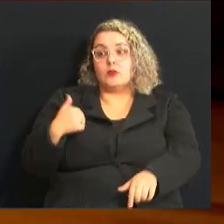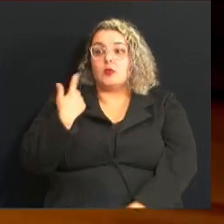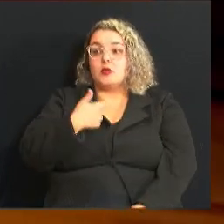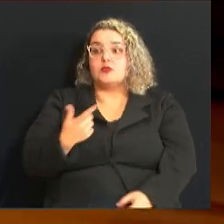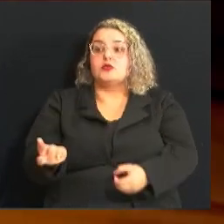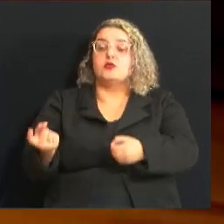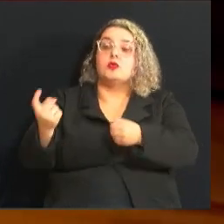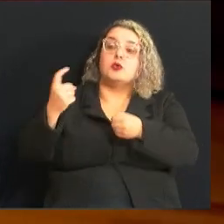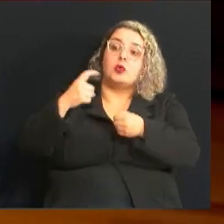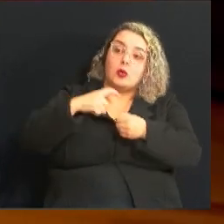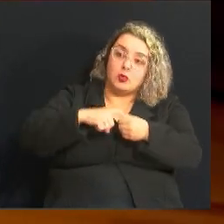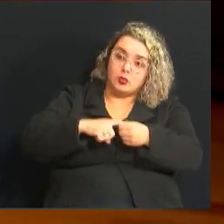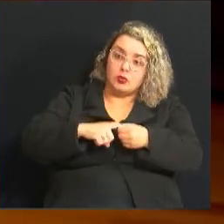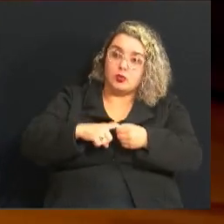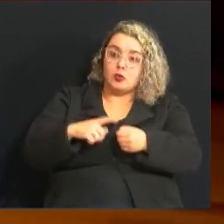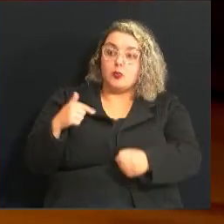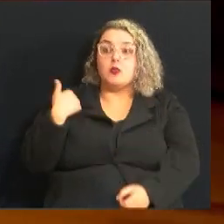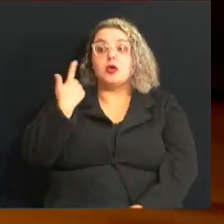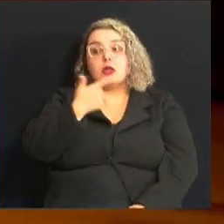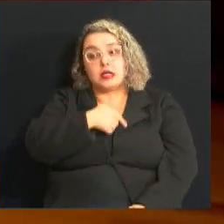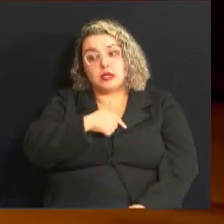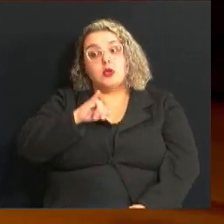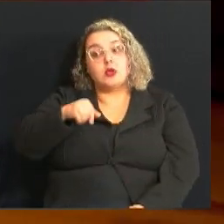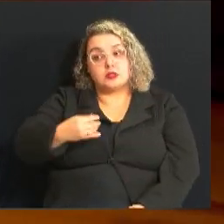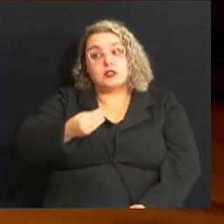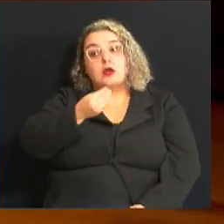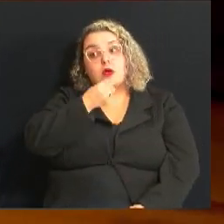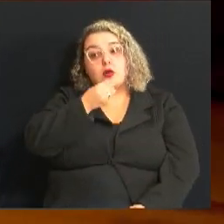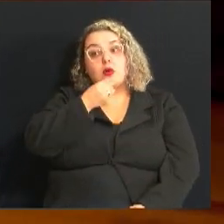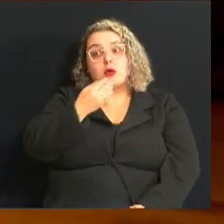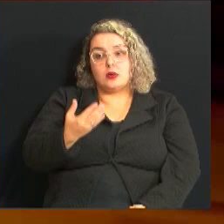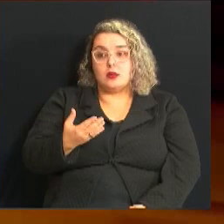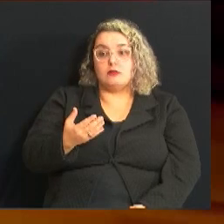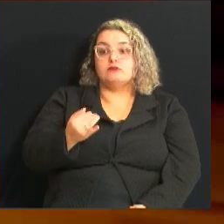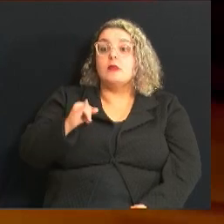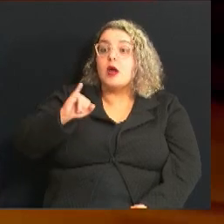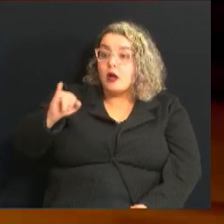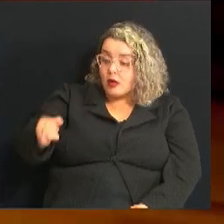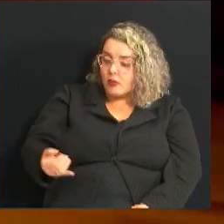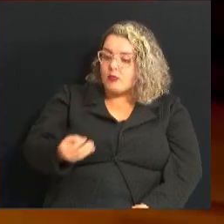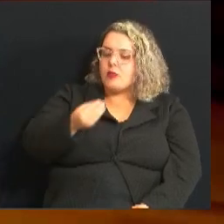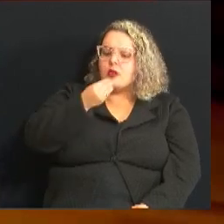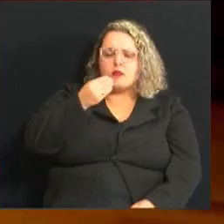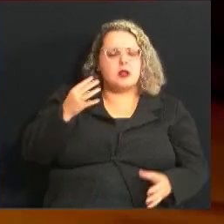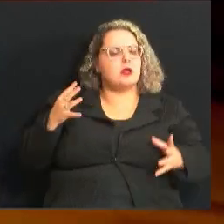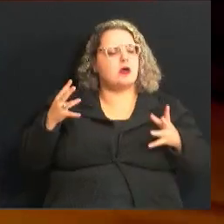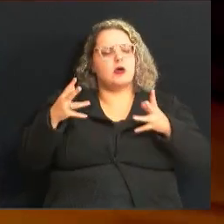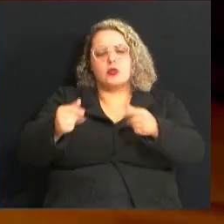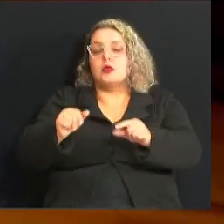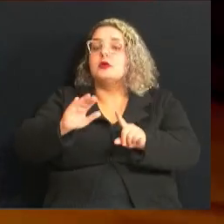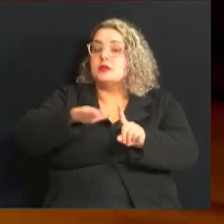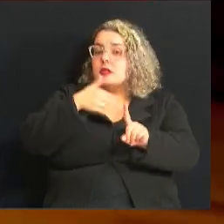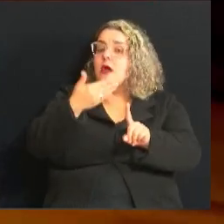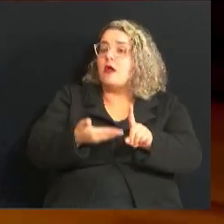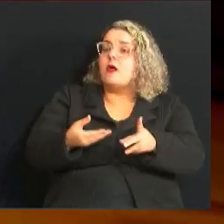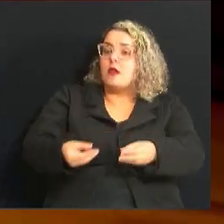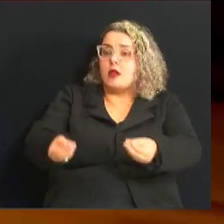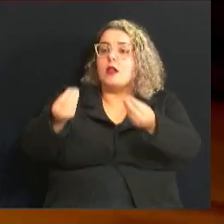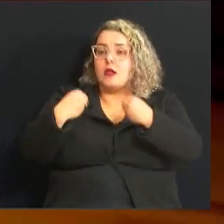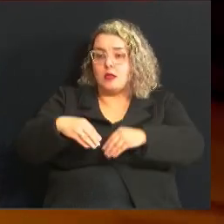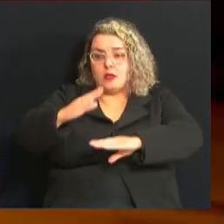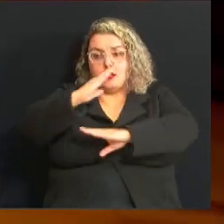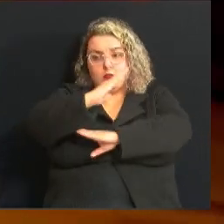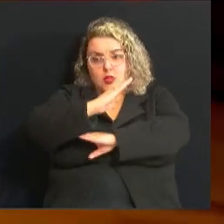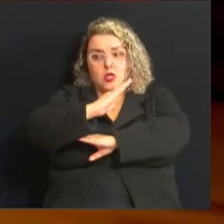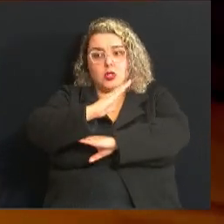e para nós é uma oportunidade de aproveitar essa honraria concedida pela Câmara dos